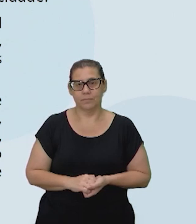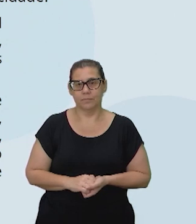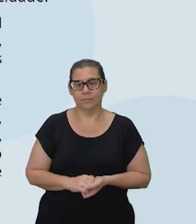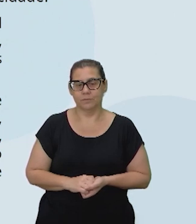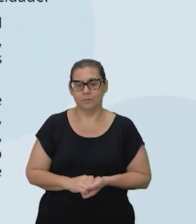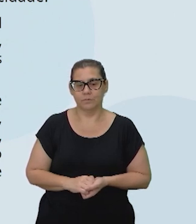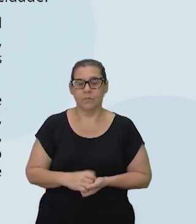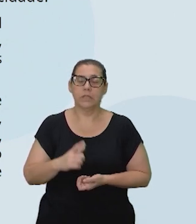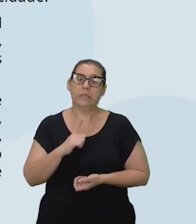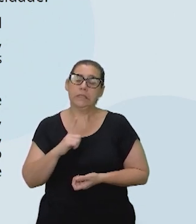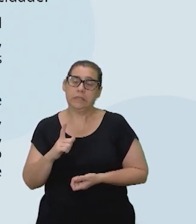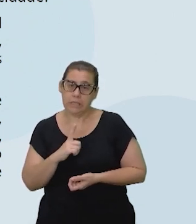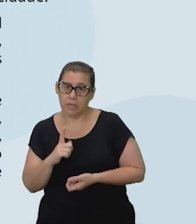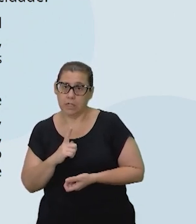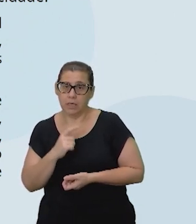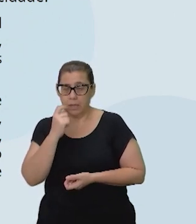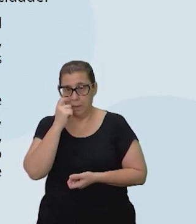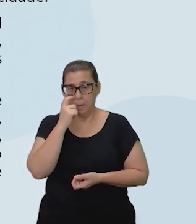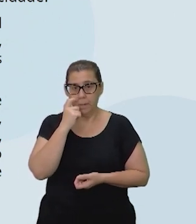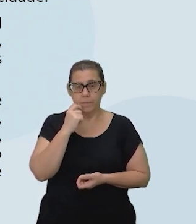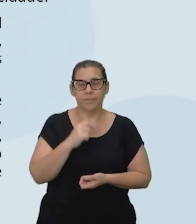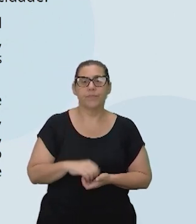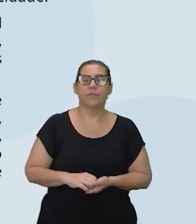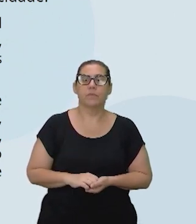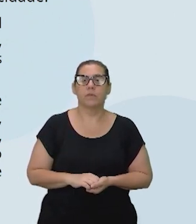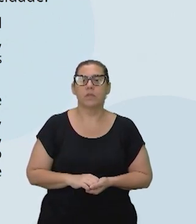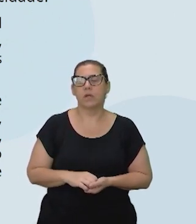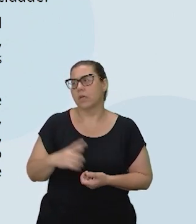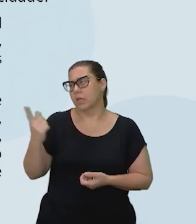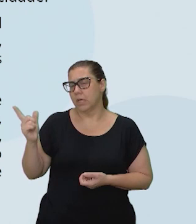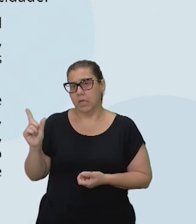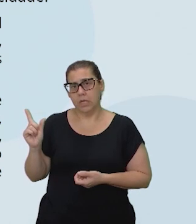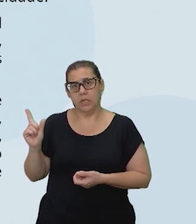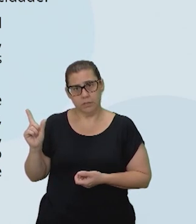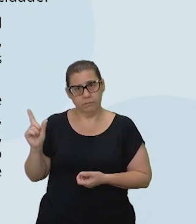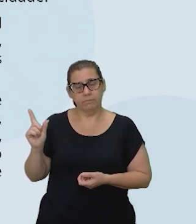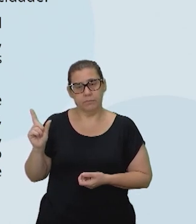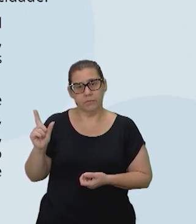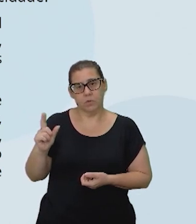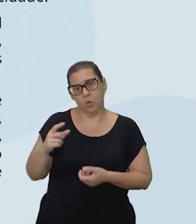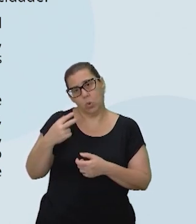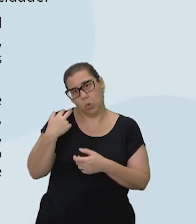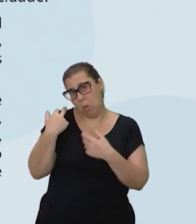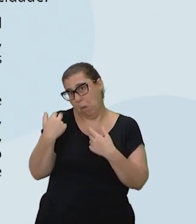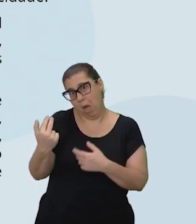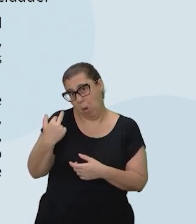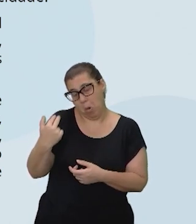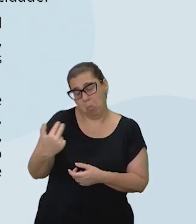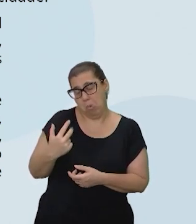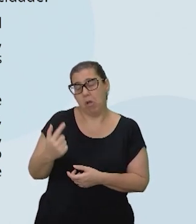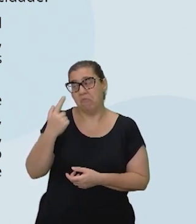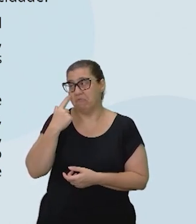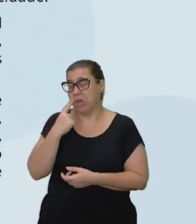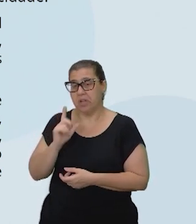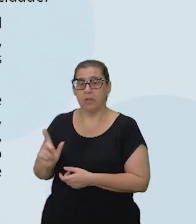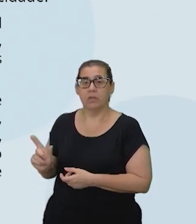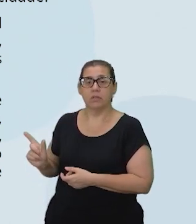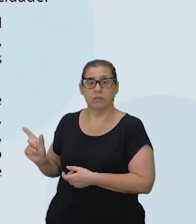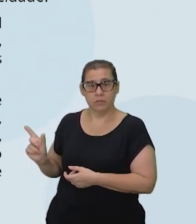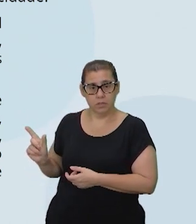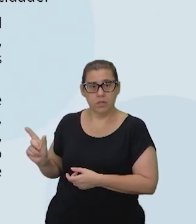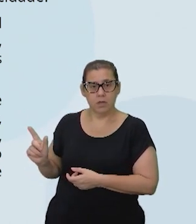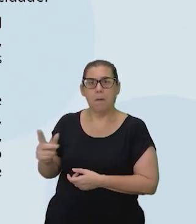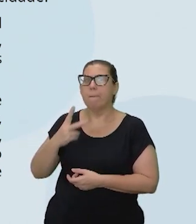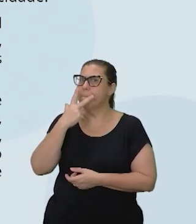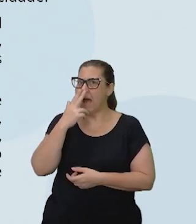né, a gente tem essa ruptura com esses padrões estéticos convencionais, né? A gente vê aqui, né, realmente